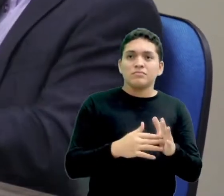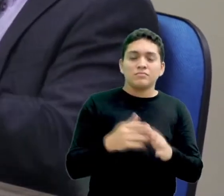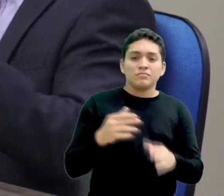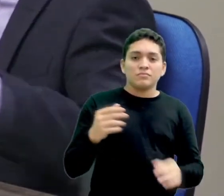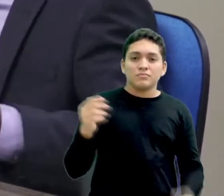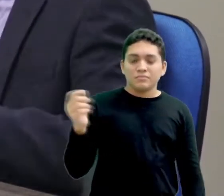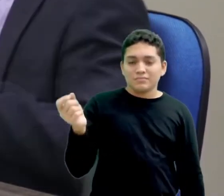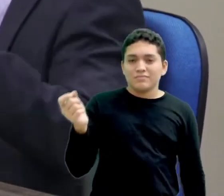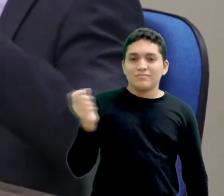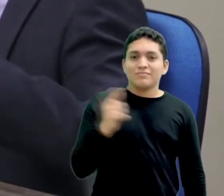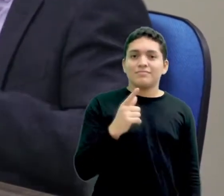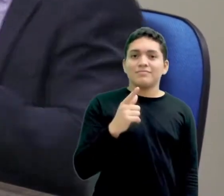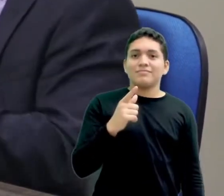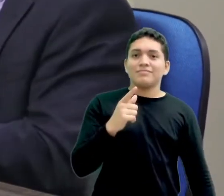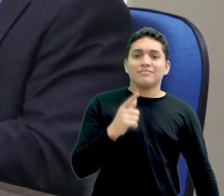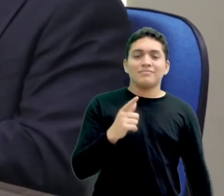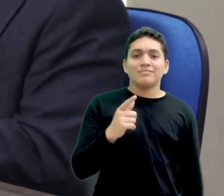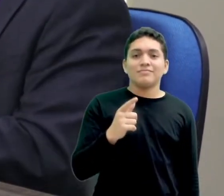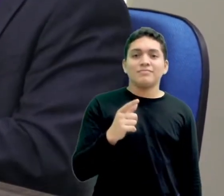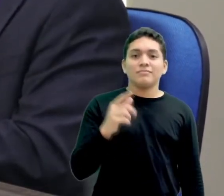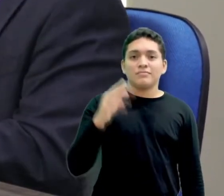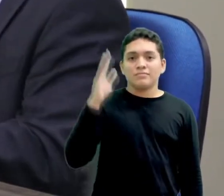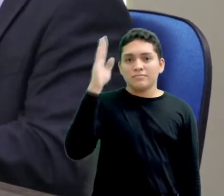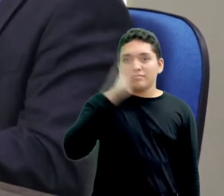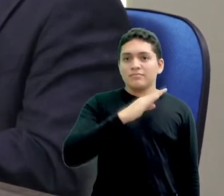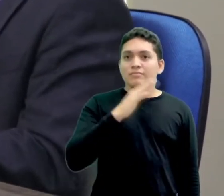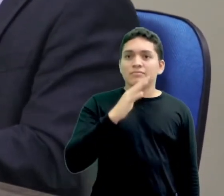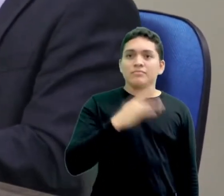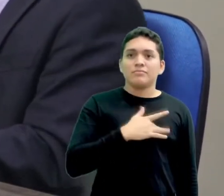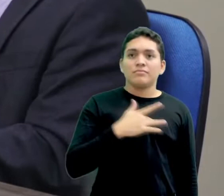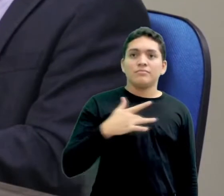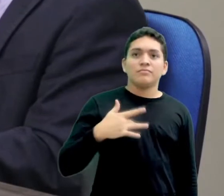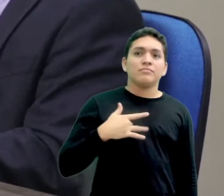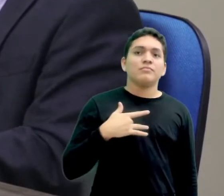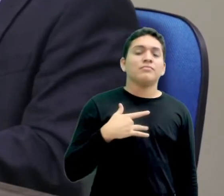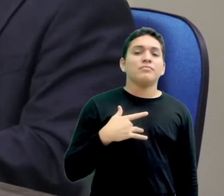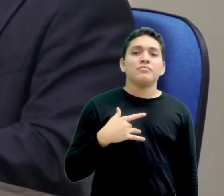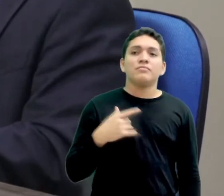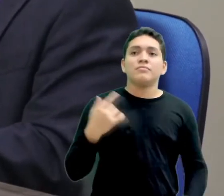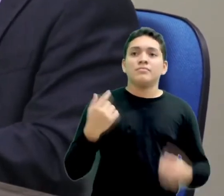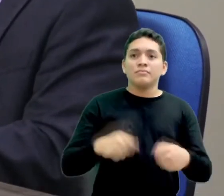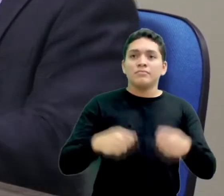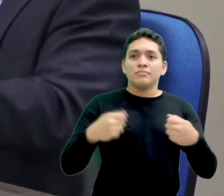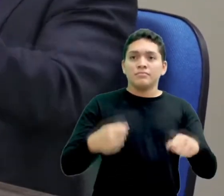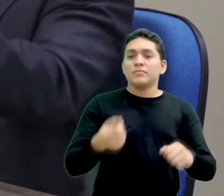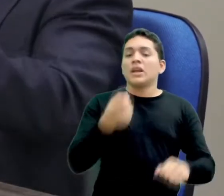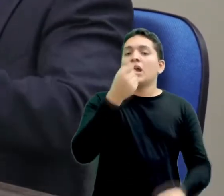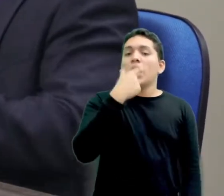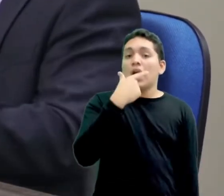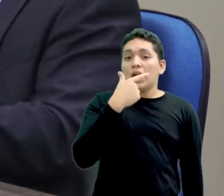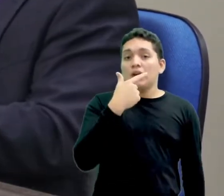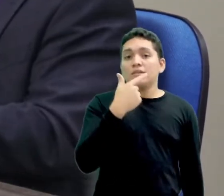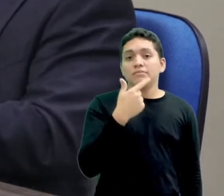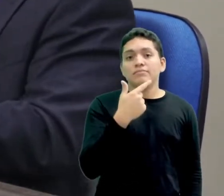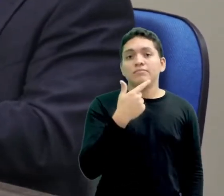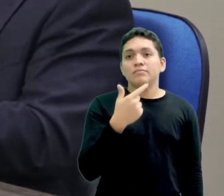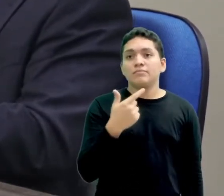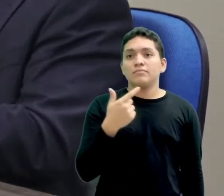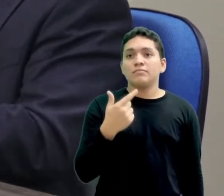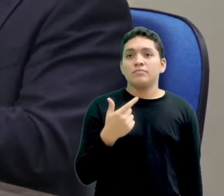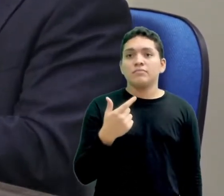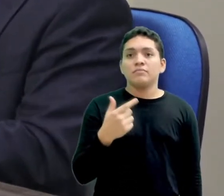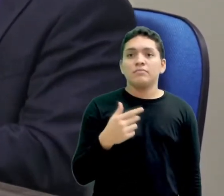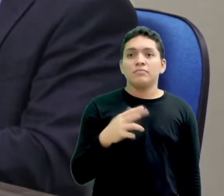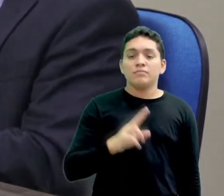pôs e você está lá morrendo, isso vai fazer mal para a saúde, a pessoa vai precisar tomar depois um remédio, ou